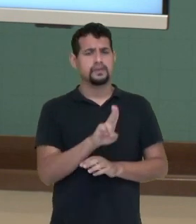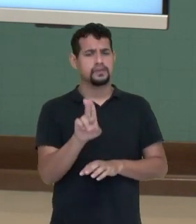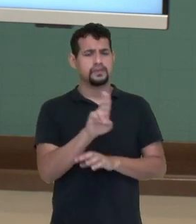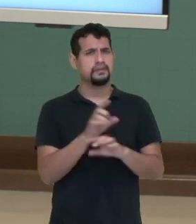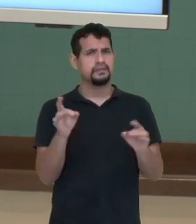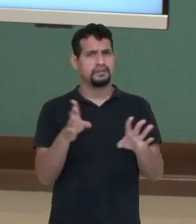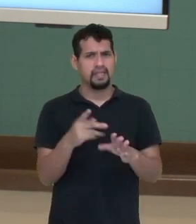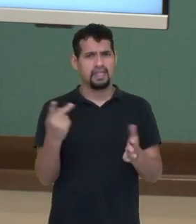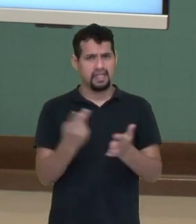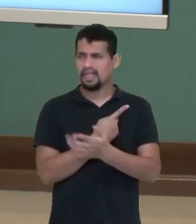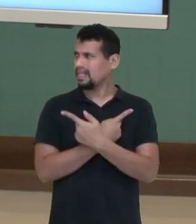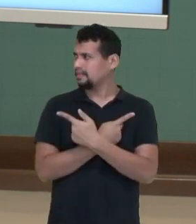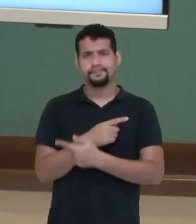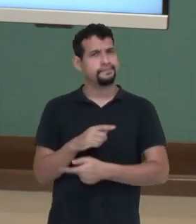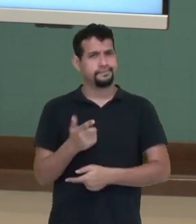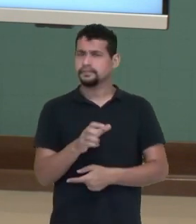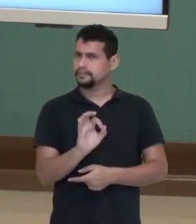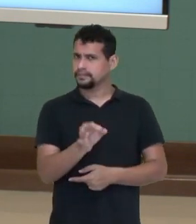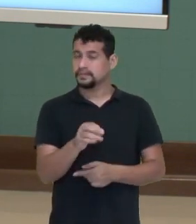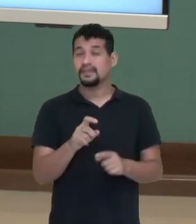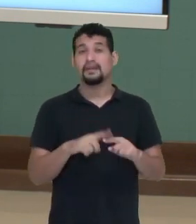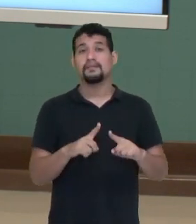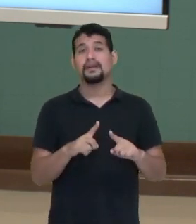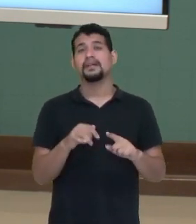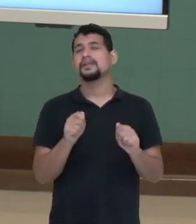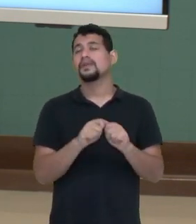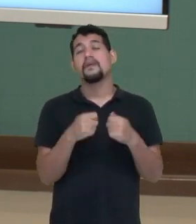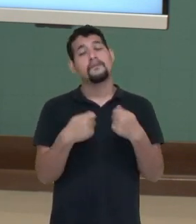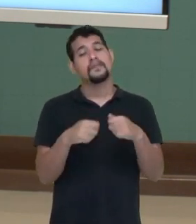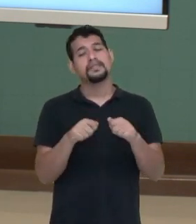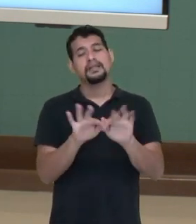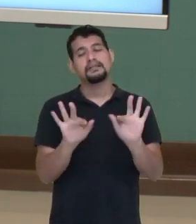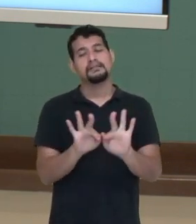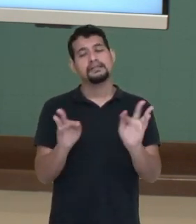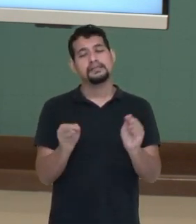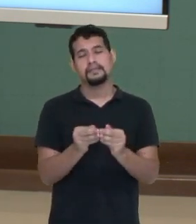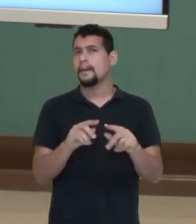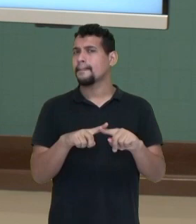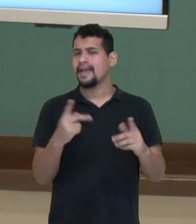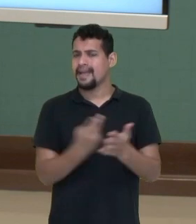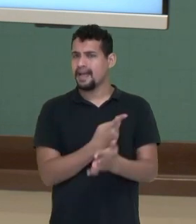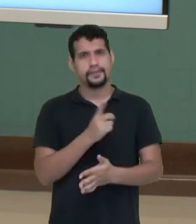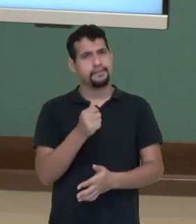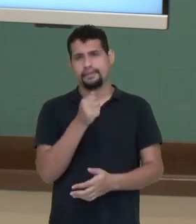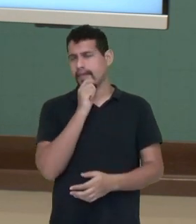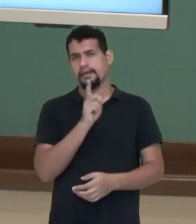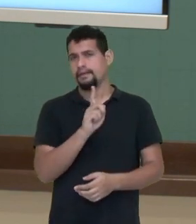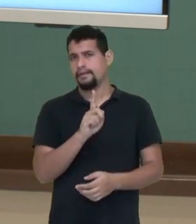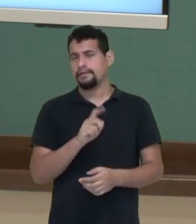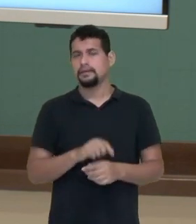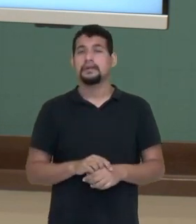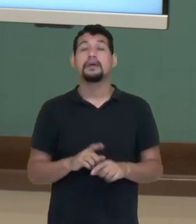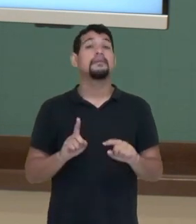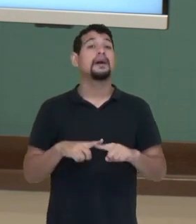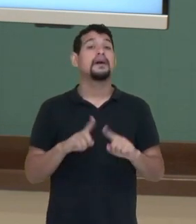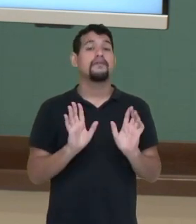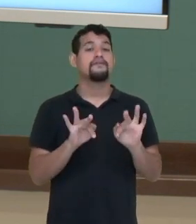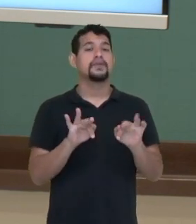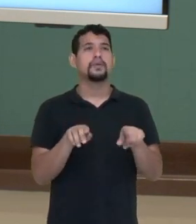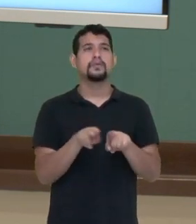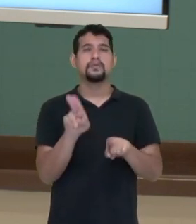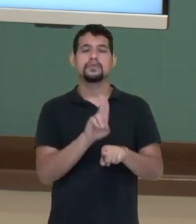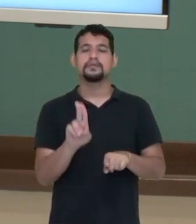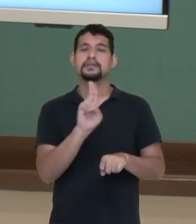também não está errado, tá bom? Só não está simplificado, mas não está errado. E, por último, utilizando a